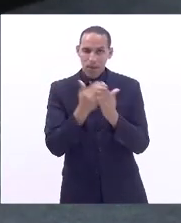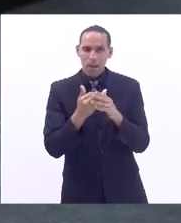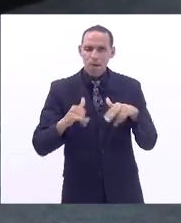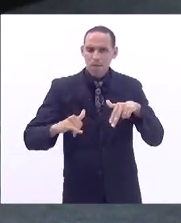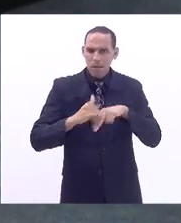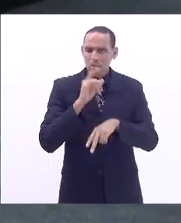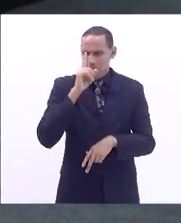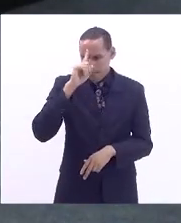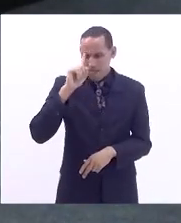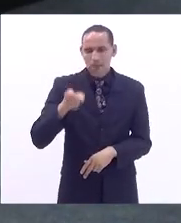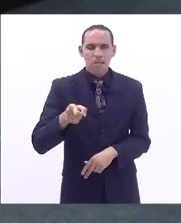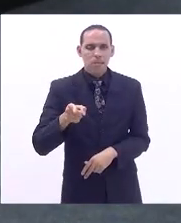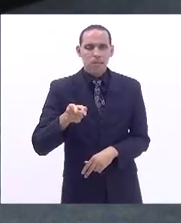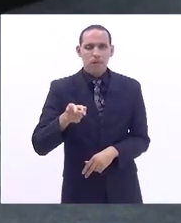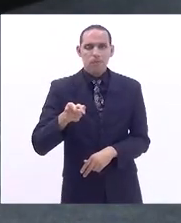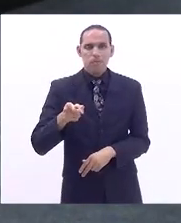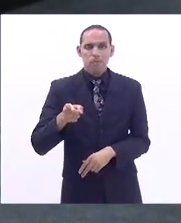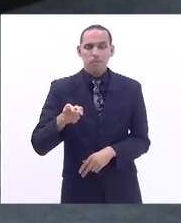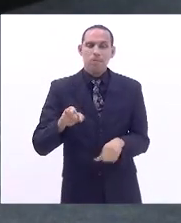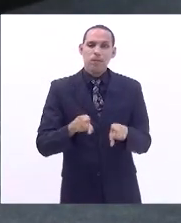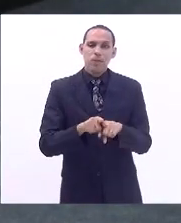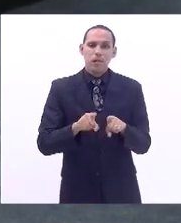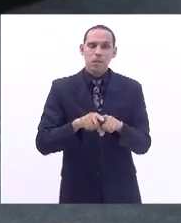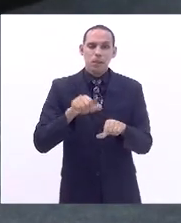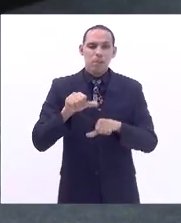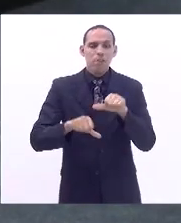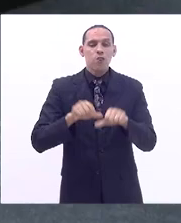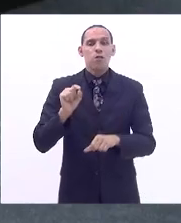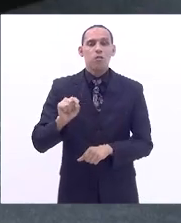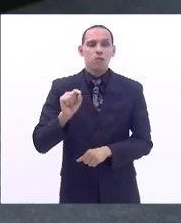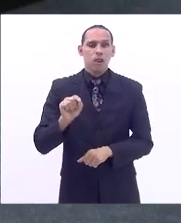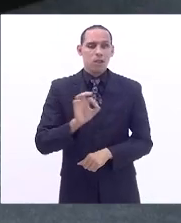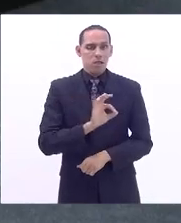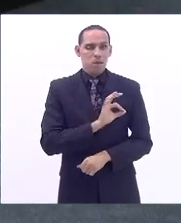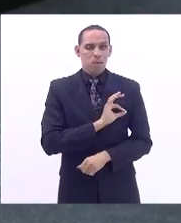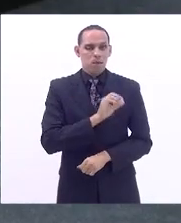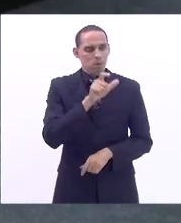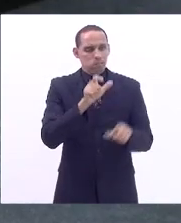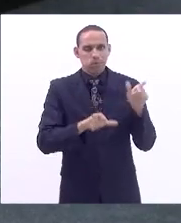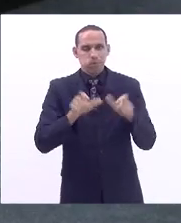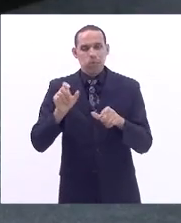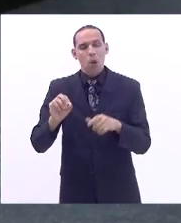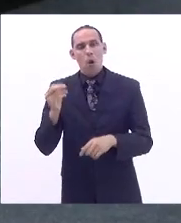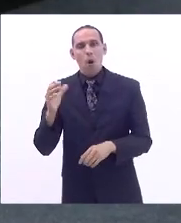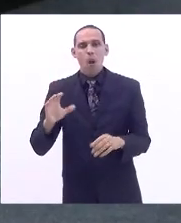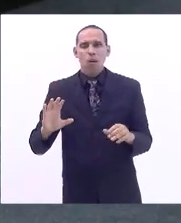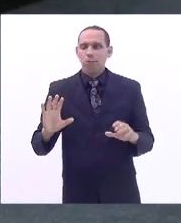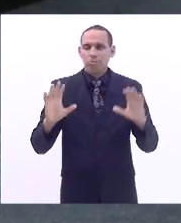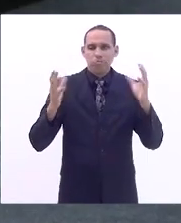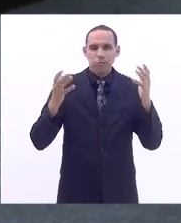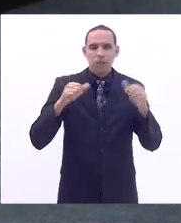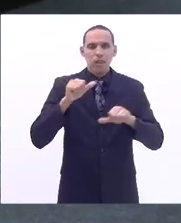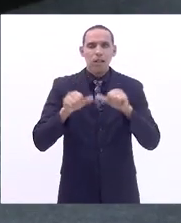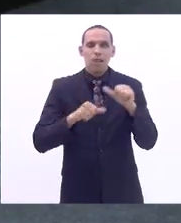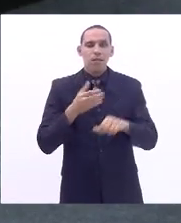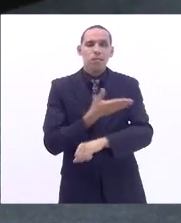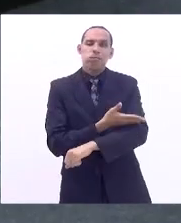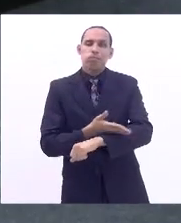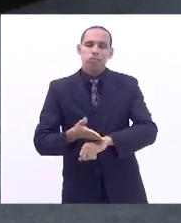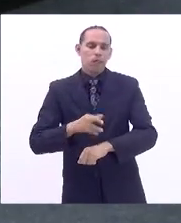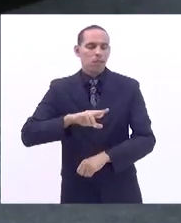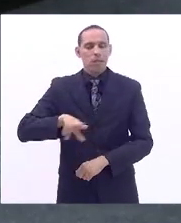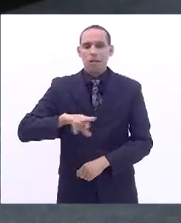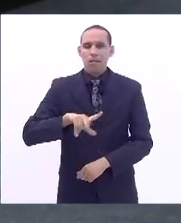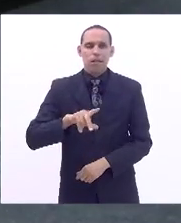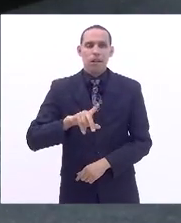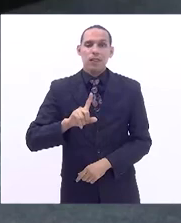fala Ah e não podemos transformar então esses casos extraordinários em ordinários e